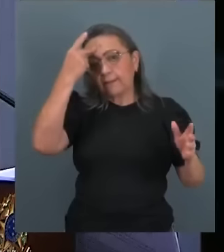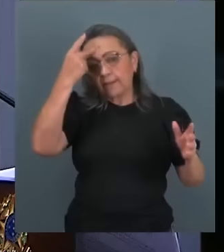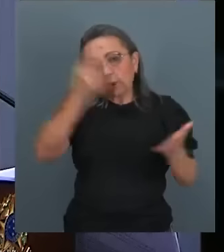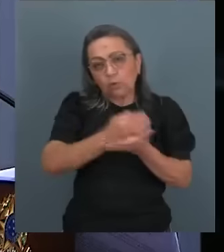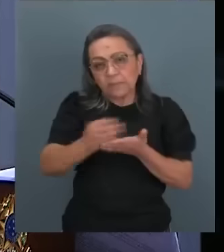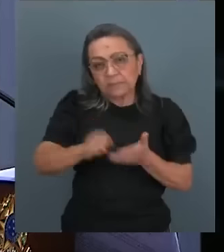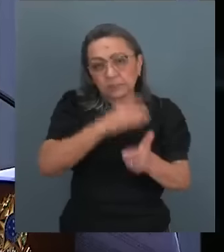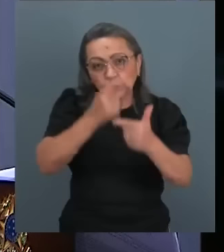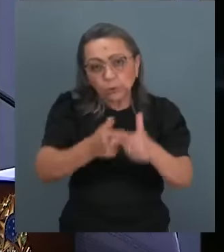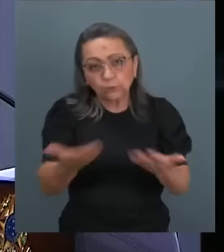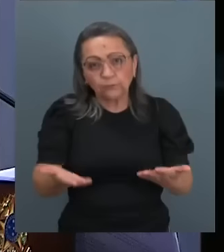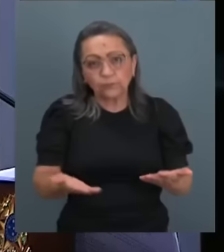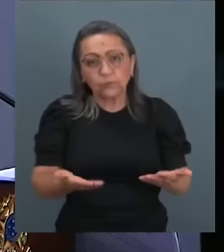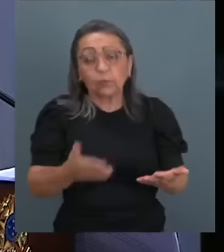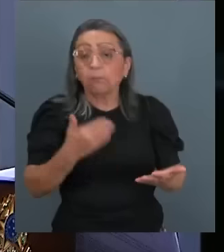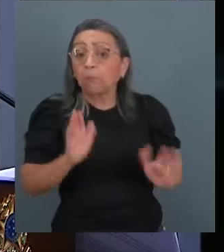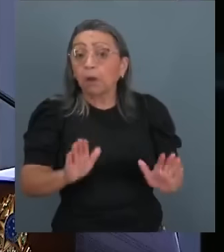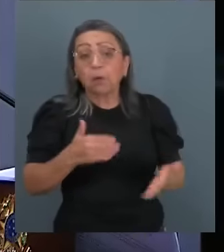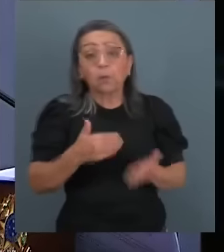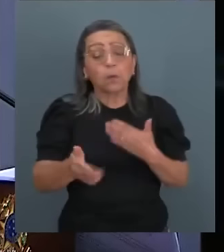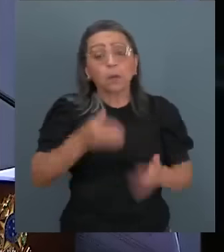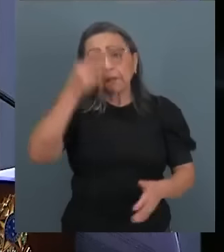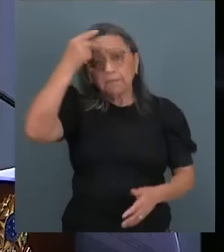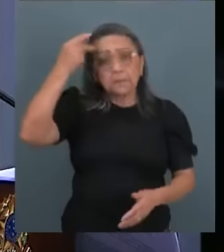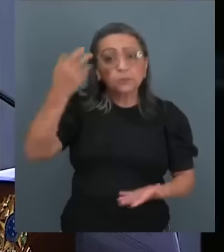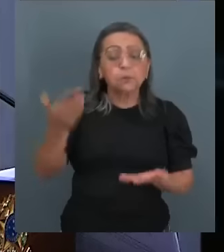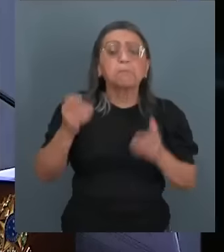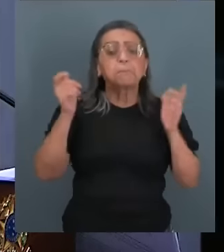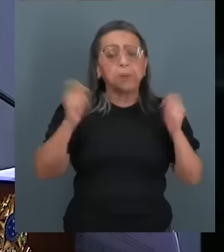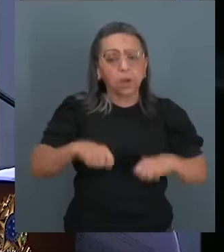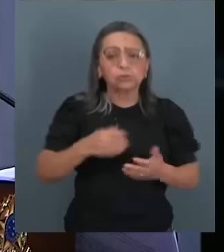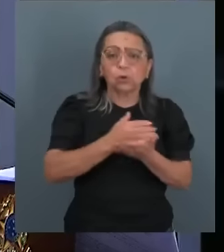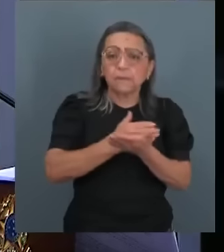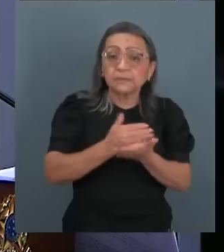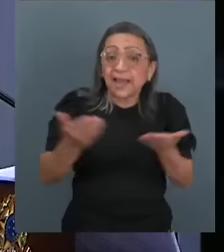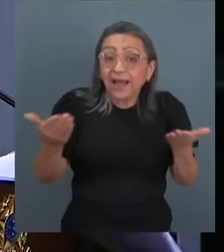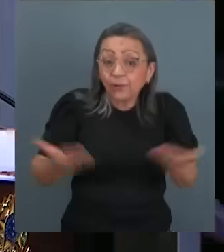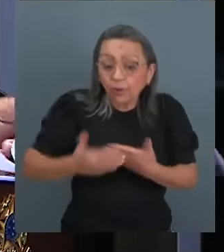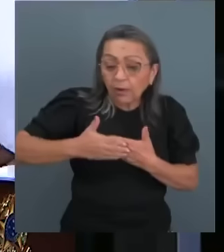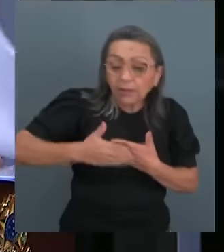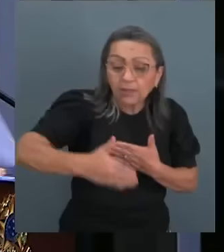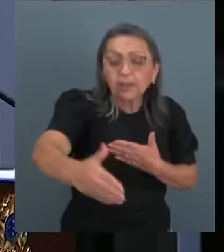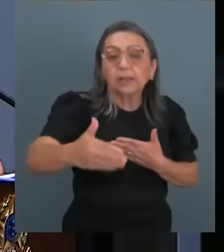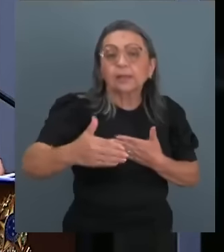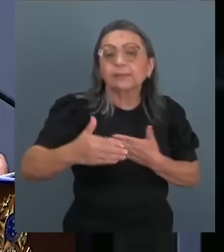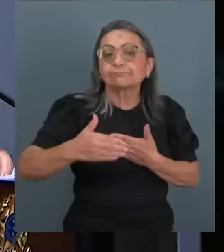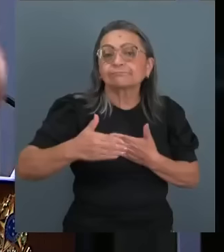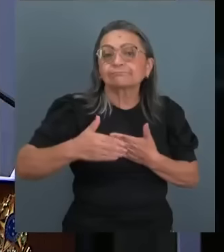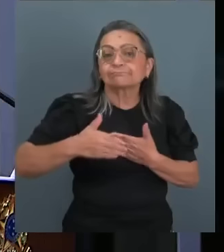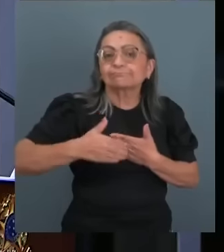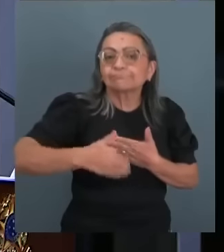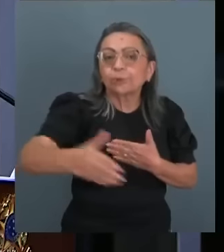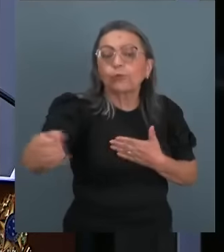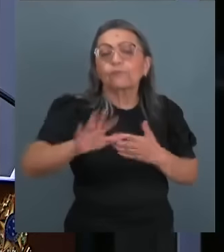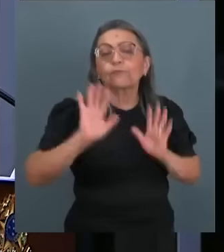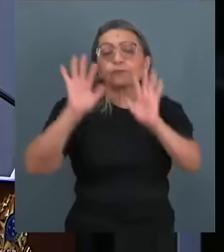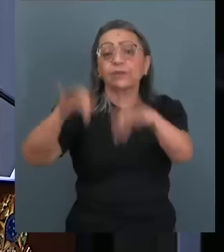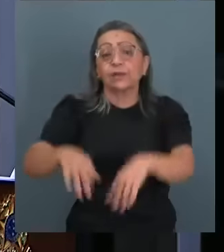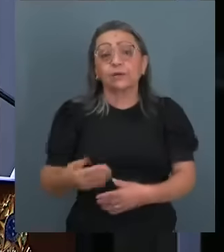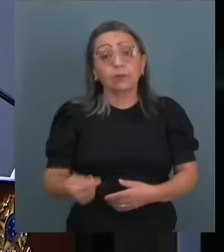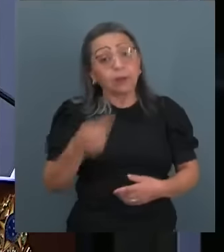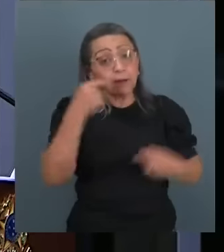começo, qualquer um pode começar agora a fazer um novo fim. Isso vale para o ministro